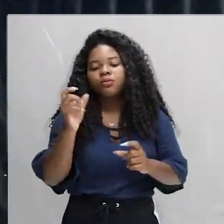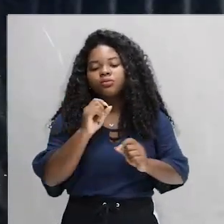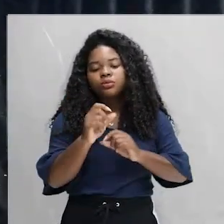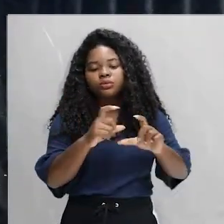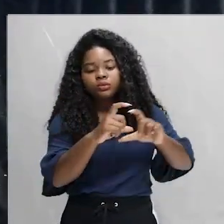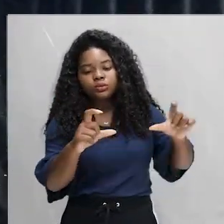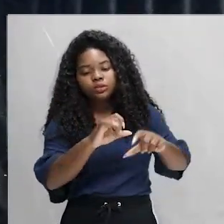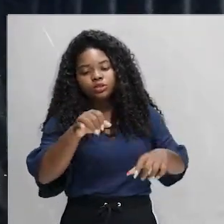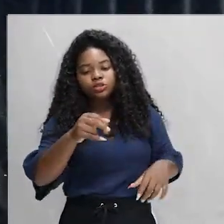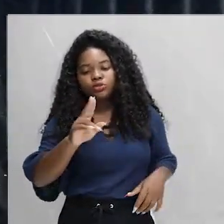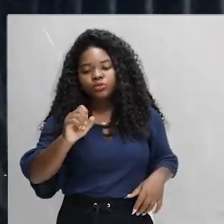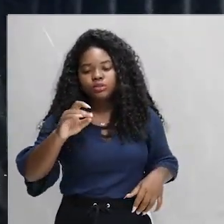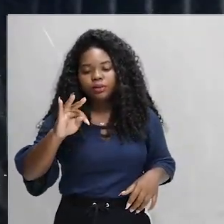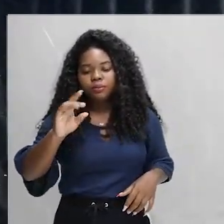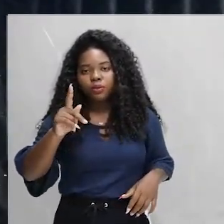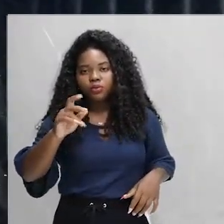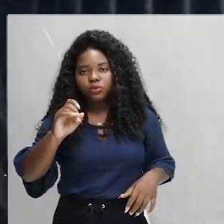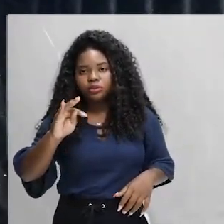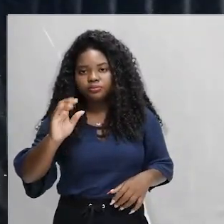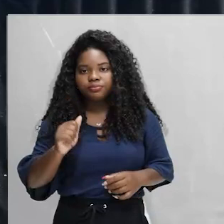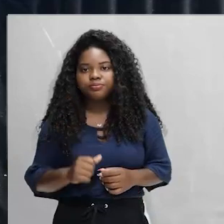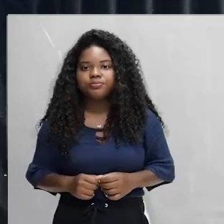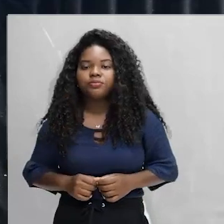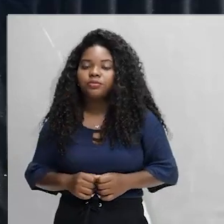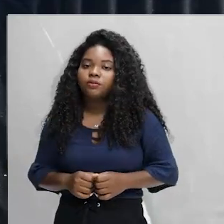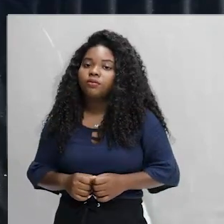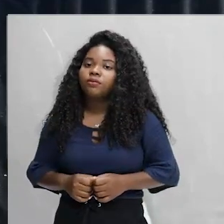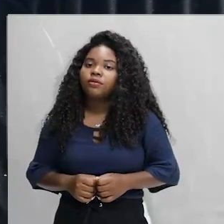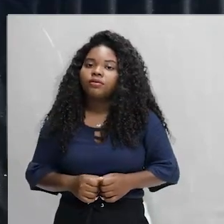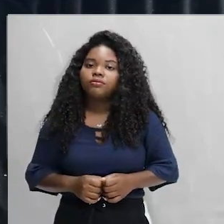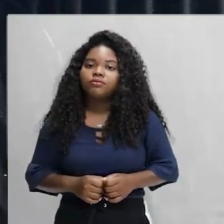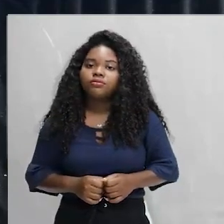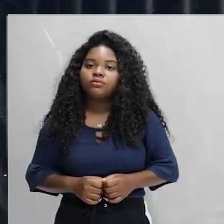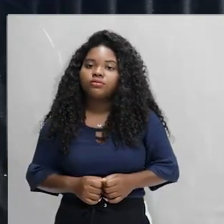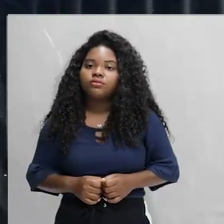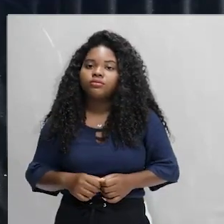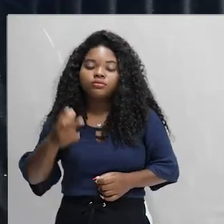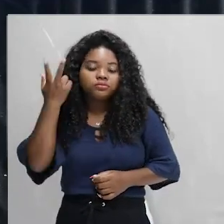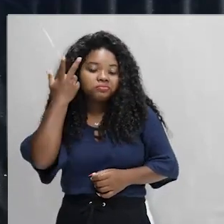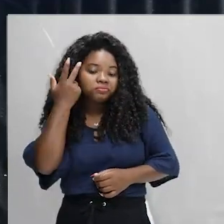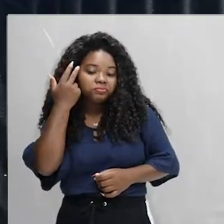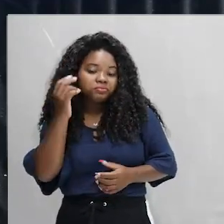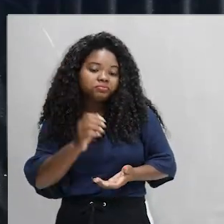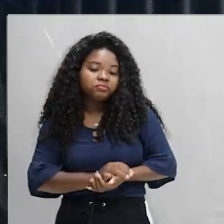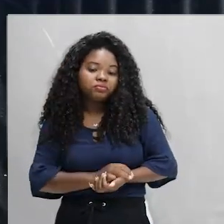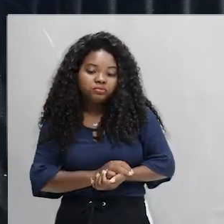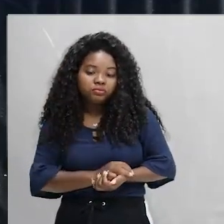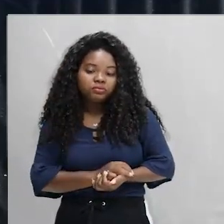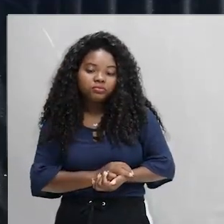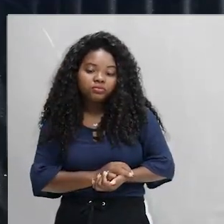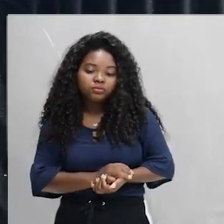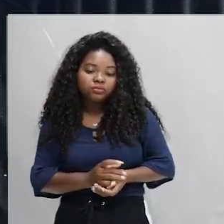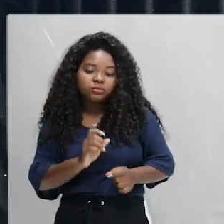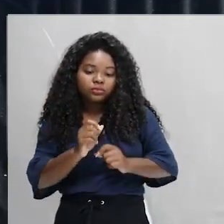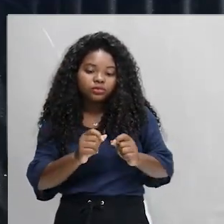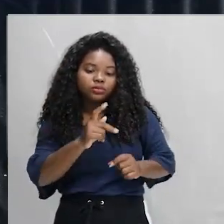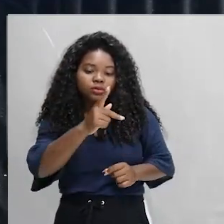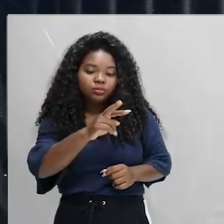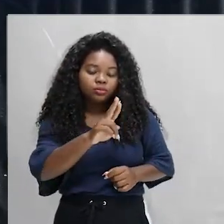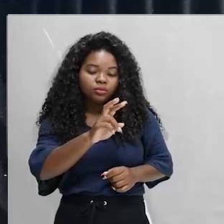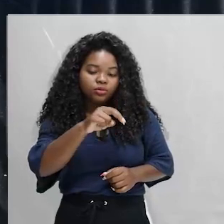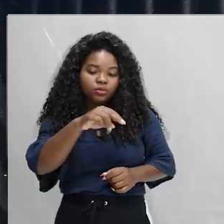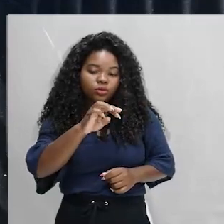orações são justapostas, tá? Então, normalmente, as orações subordinadas adjetivas são introduzidas por pronomes